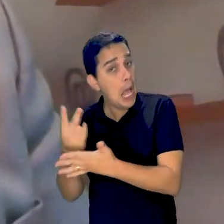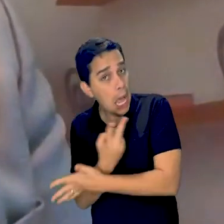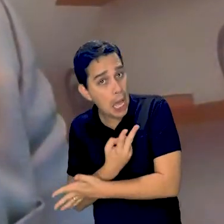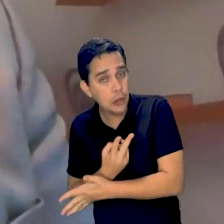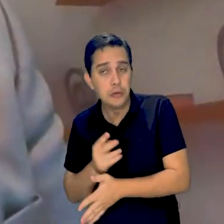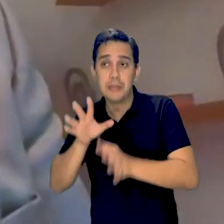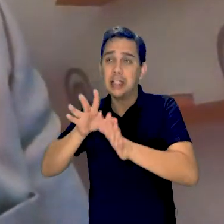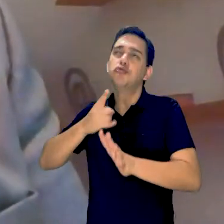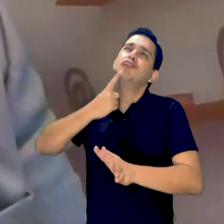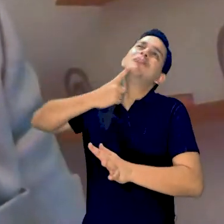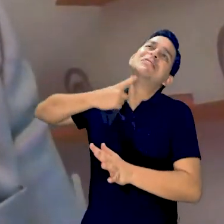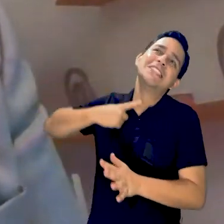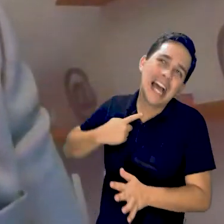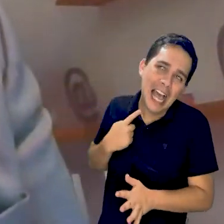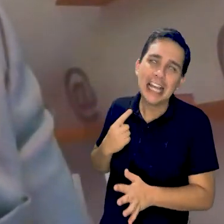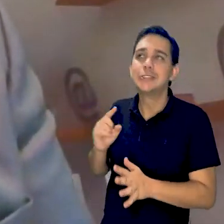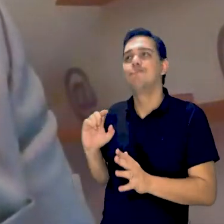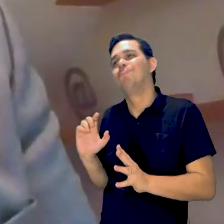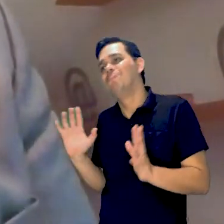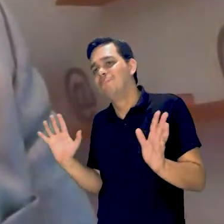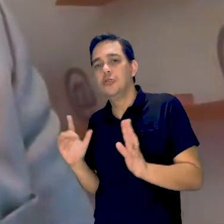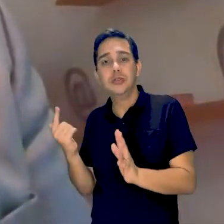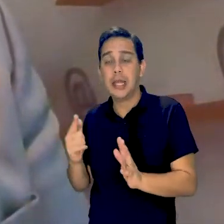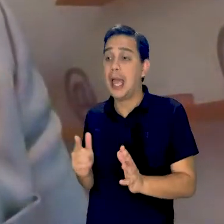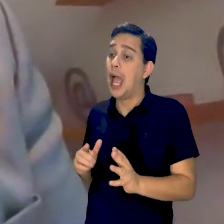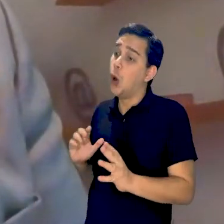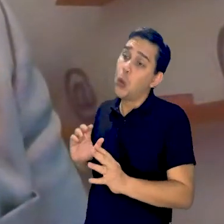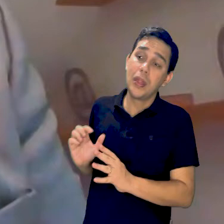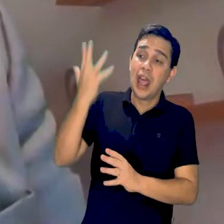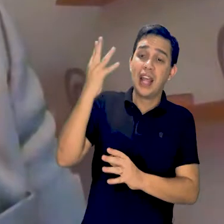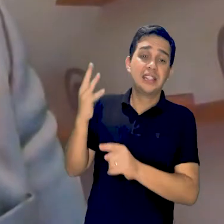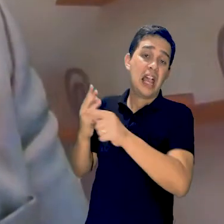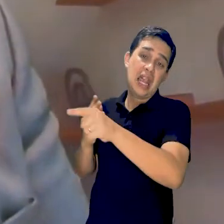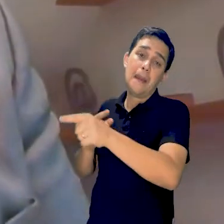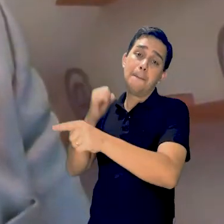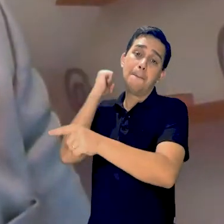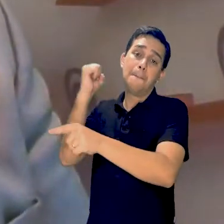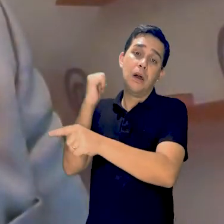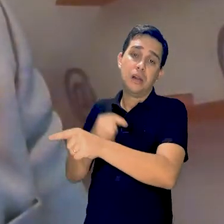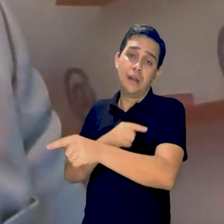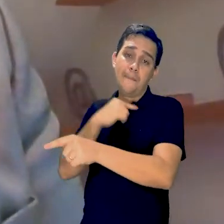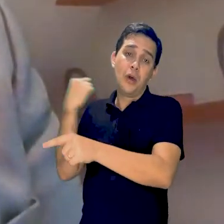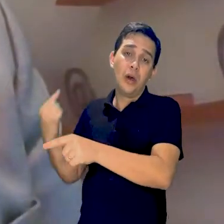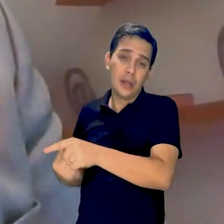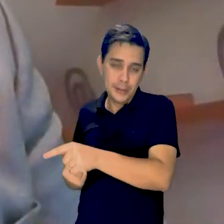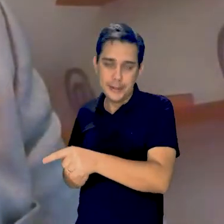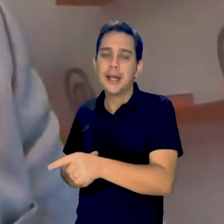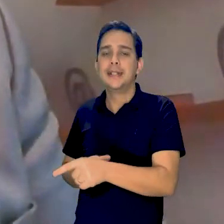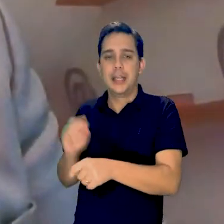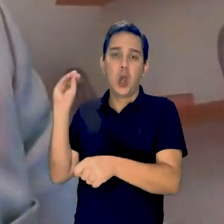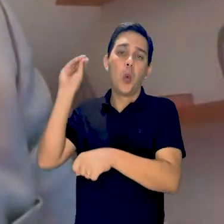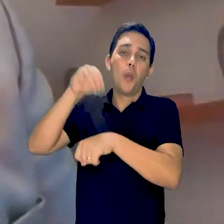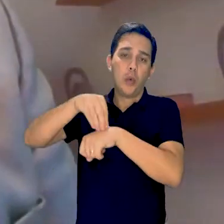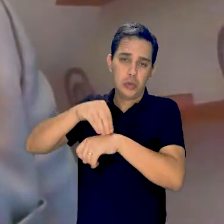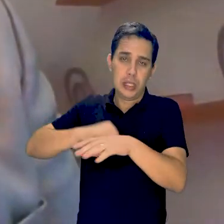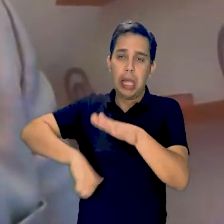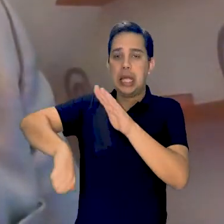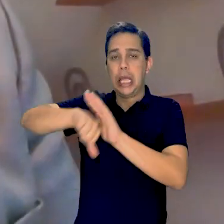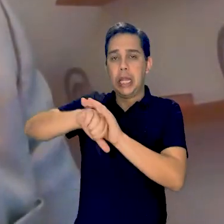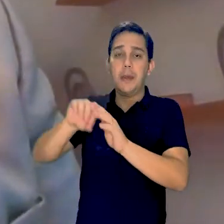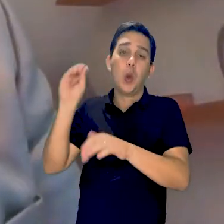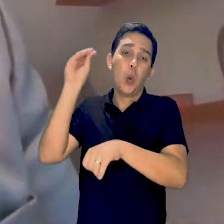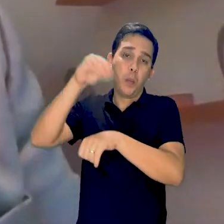o acontecimento, o evento morte de forma culposa, você vem a responder